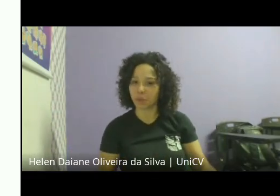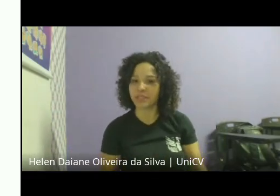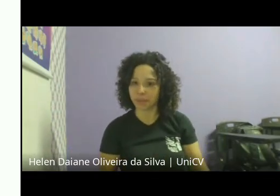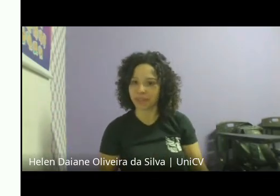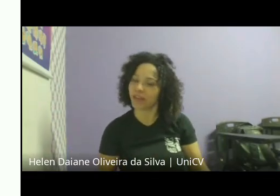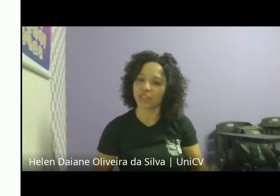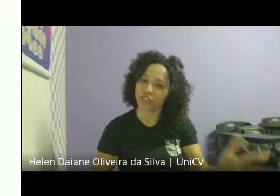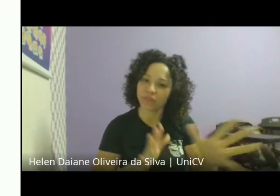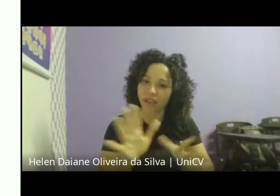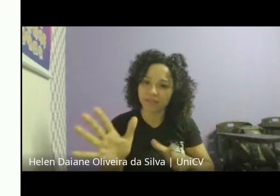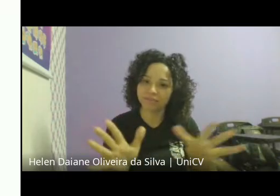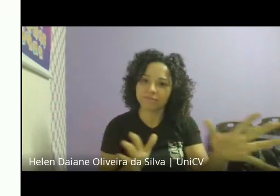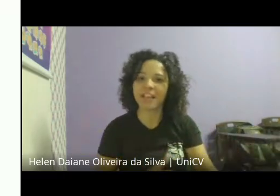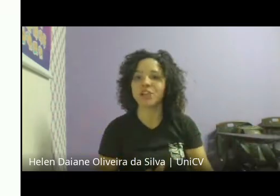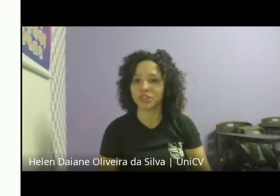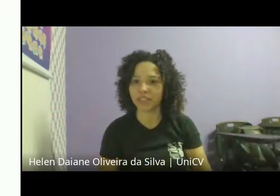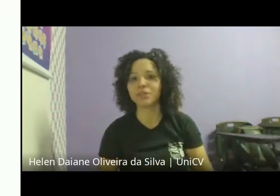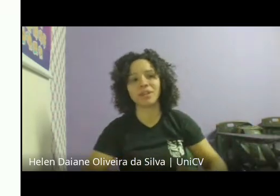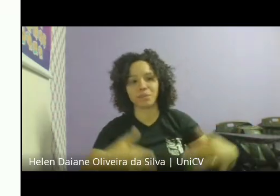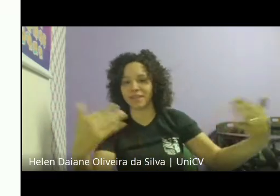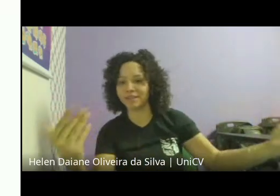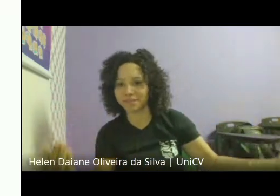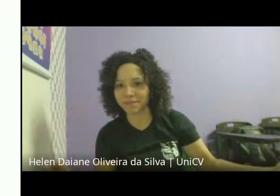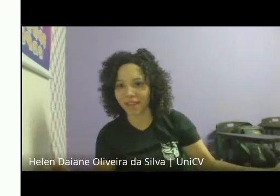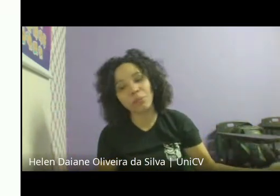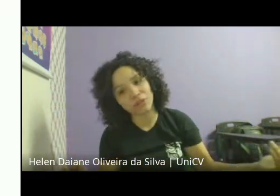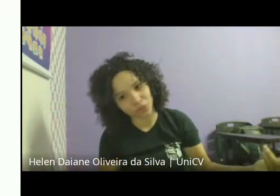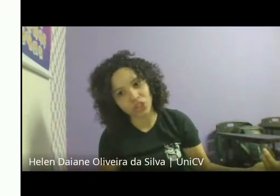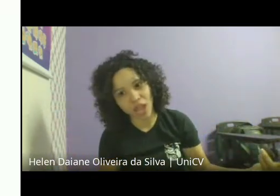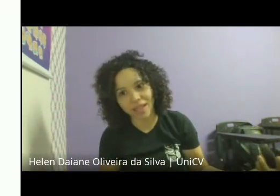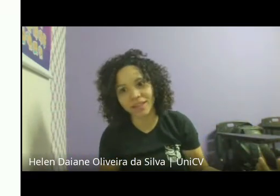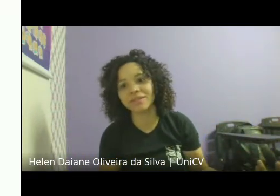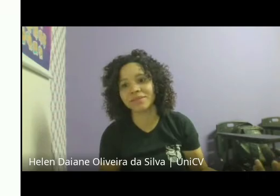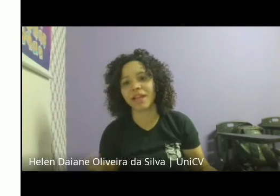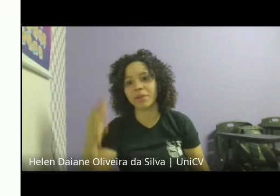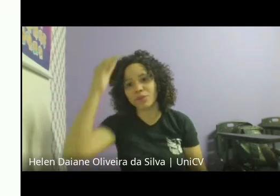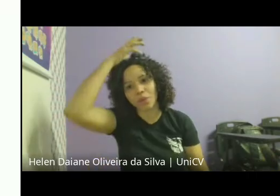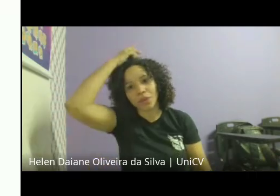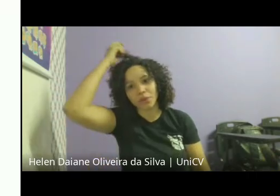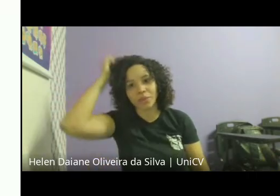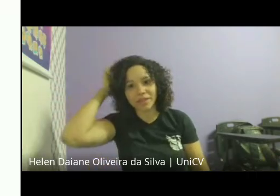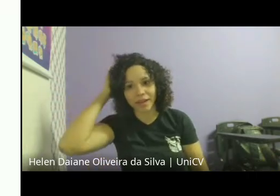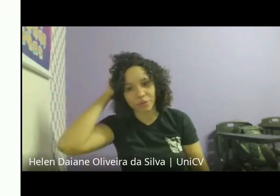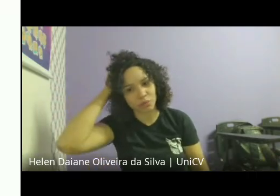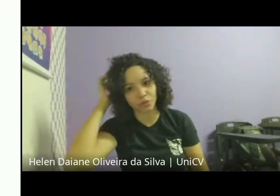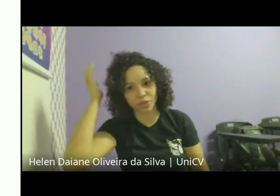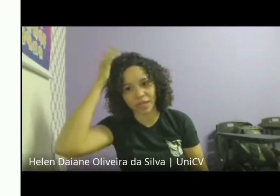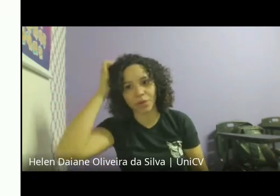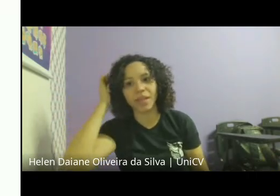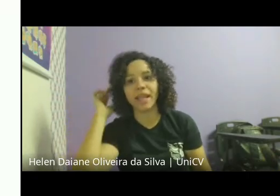Então, assim, uma coisa importante que a gente vai ajudando também uma fonte de renda, tá, pessoal? Porque o